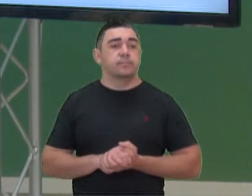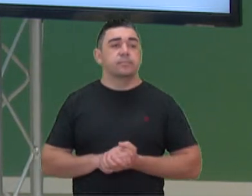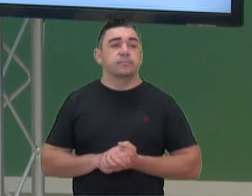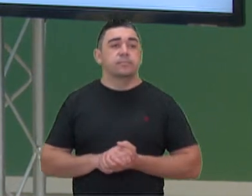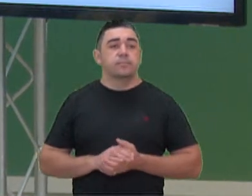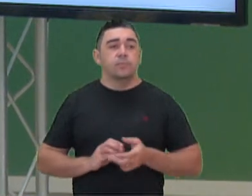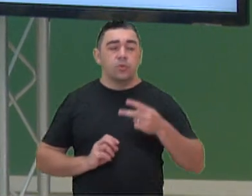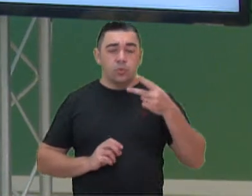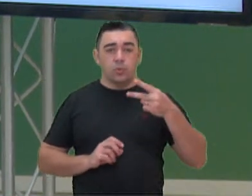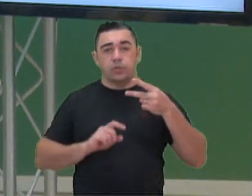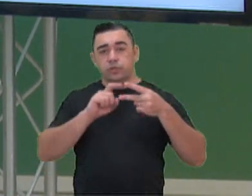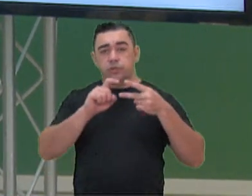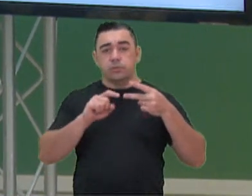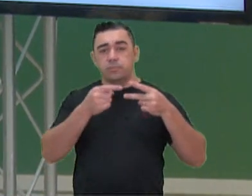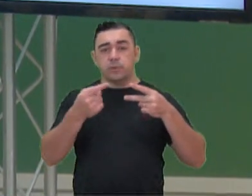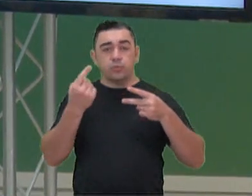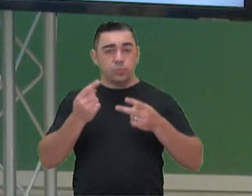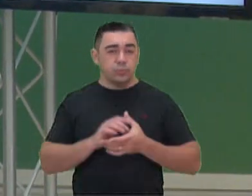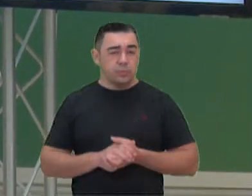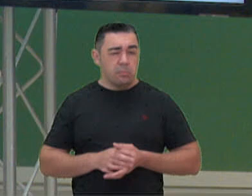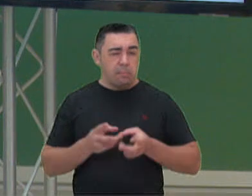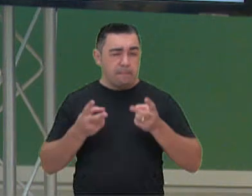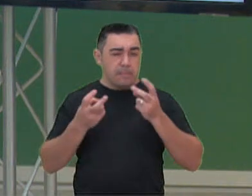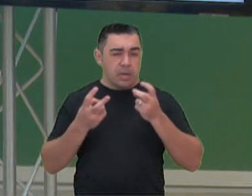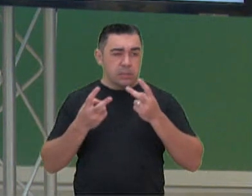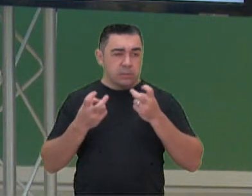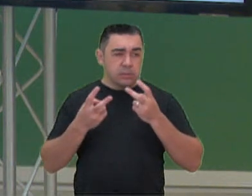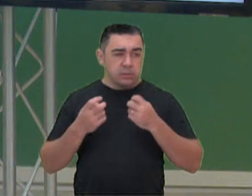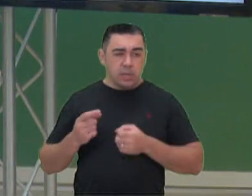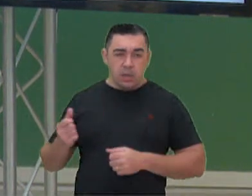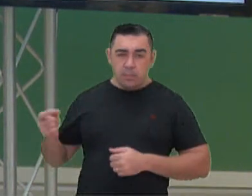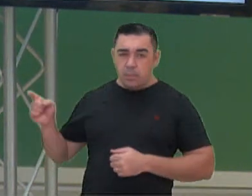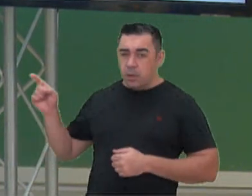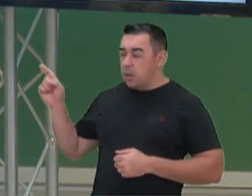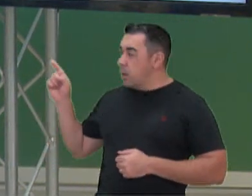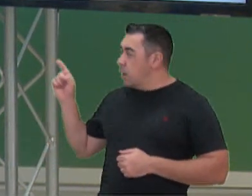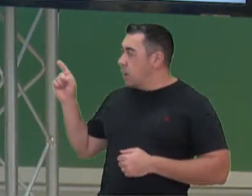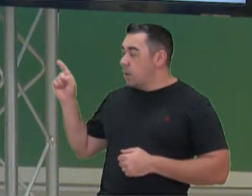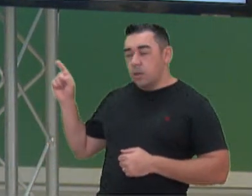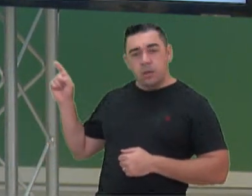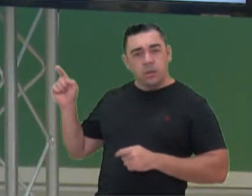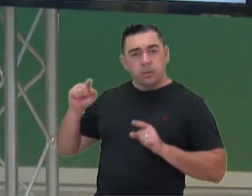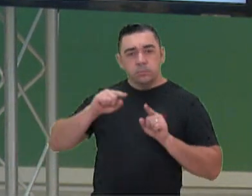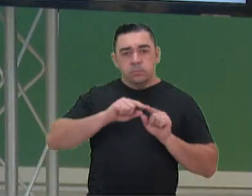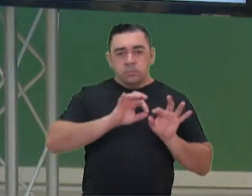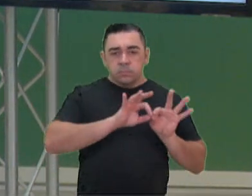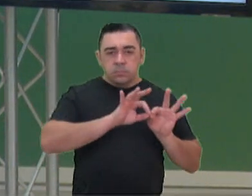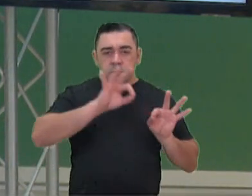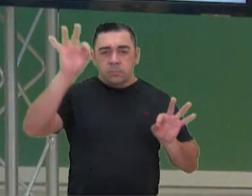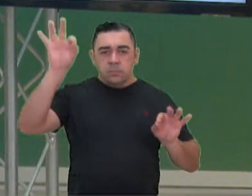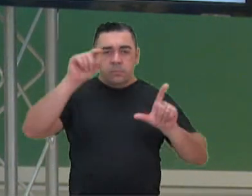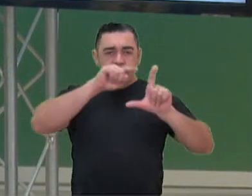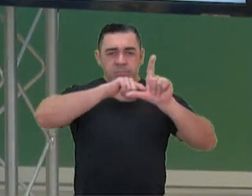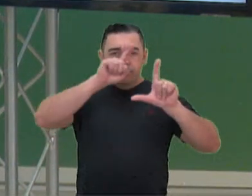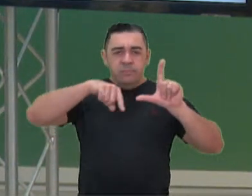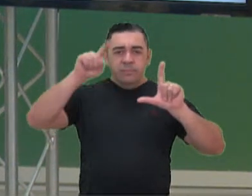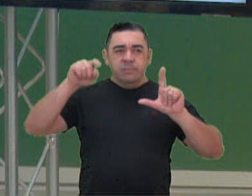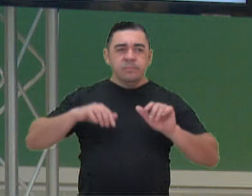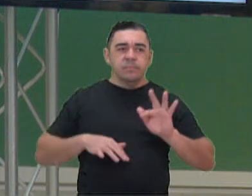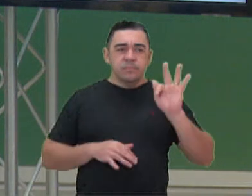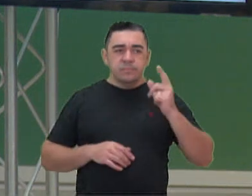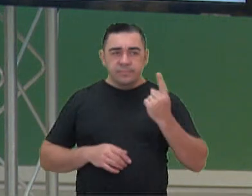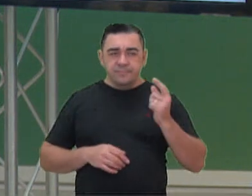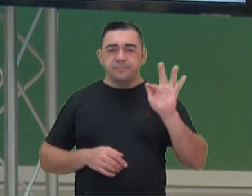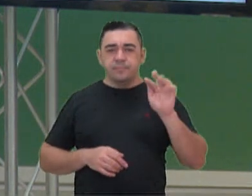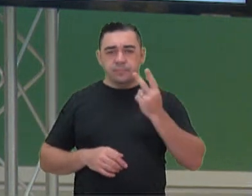por 2x menos 1. Observe o gráfico dessa função e determine f de 1, f de 2